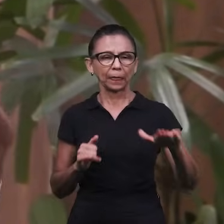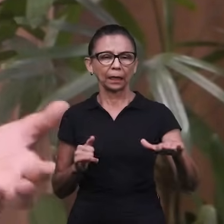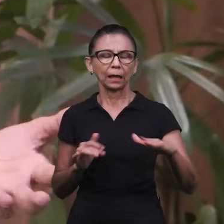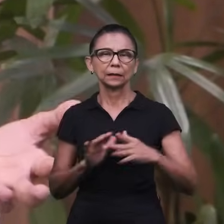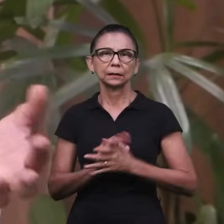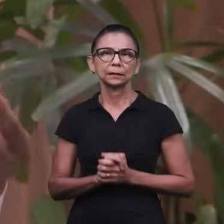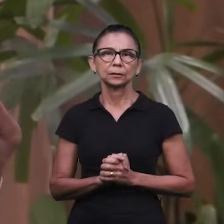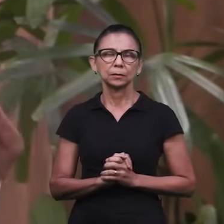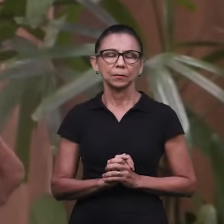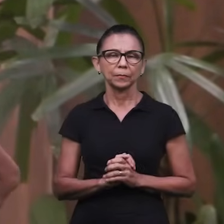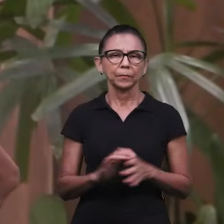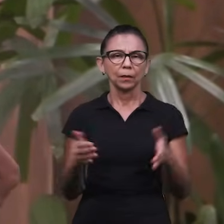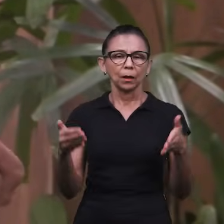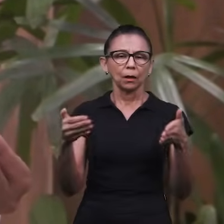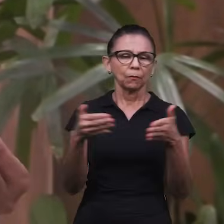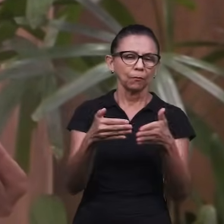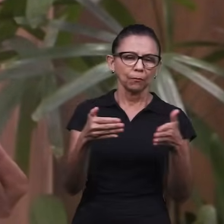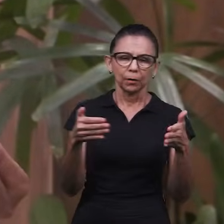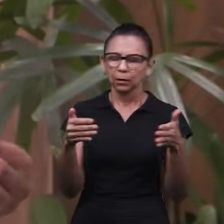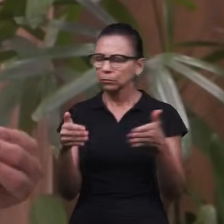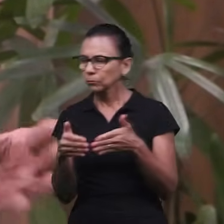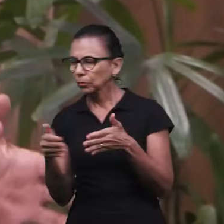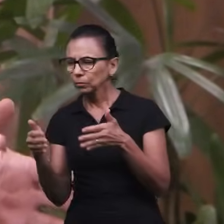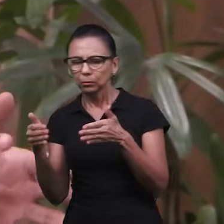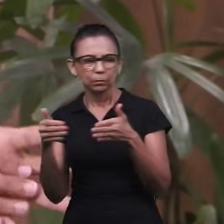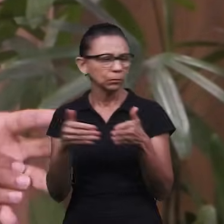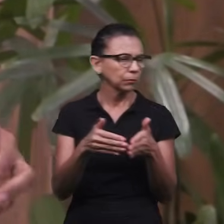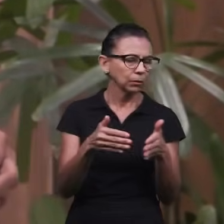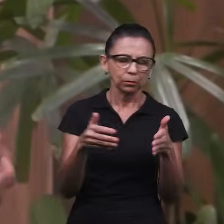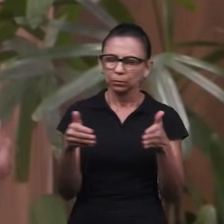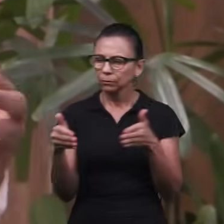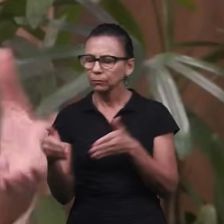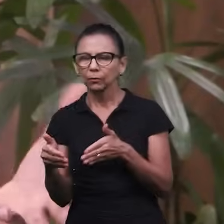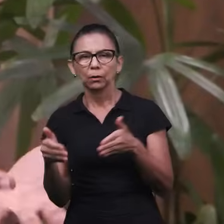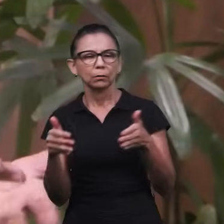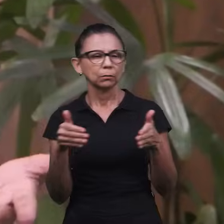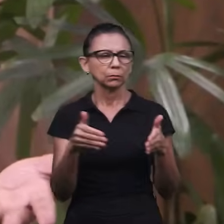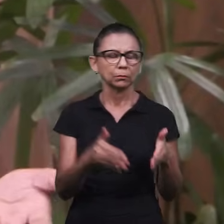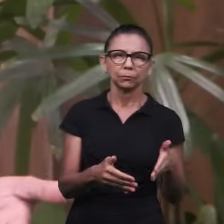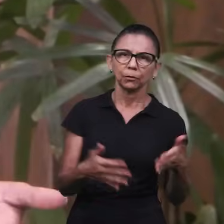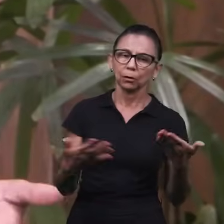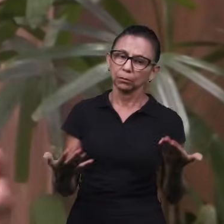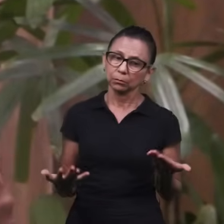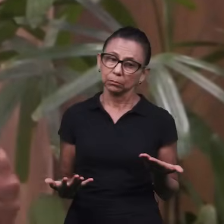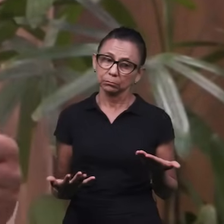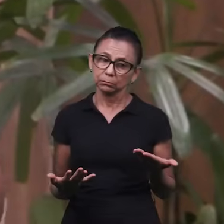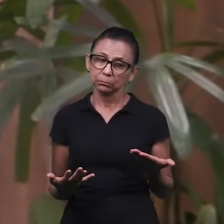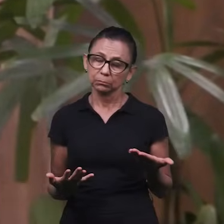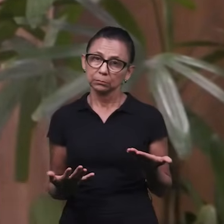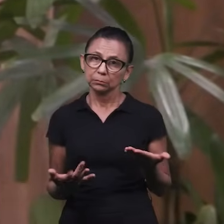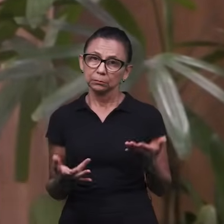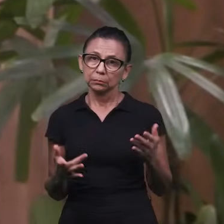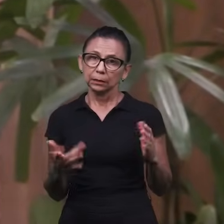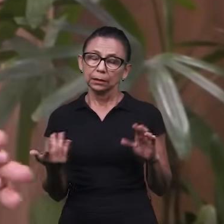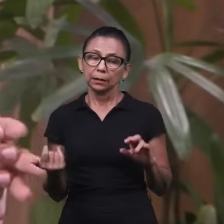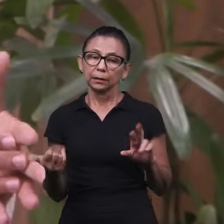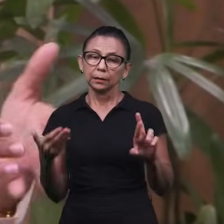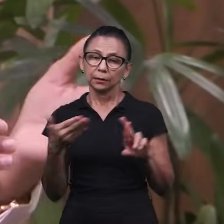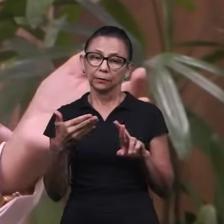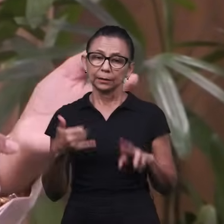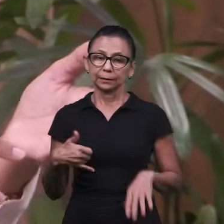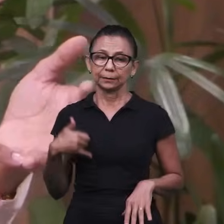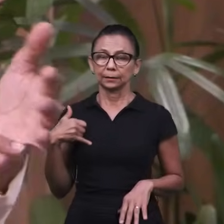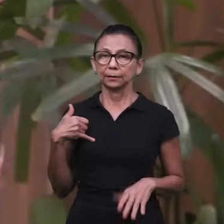manter foco numa atividade por um determinado tempo, significativo a idade dela, referência sempre à idade da